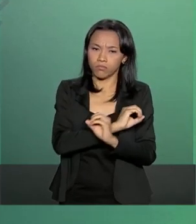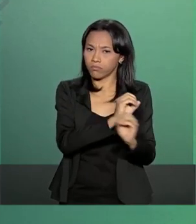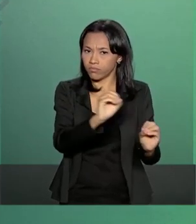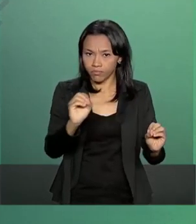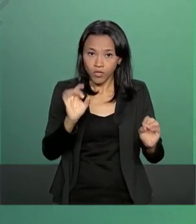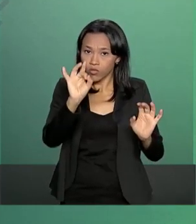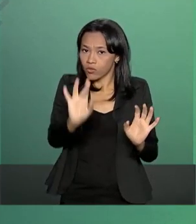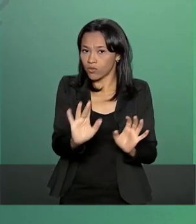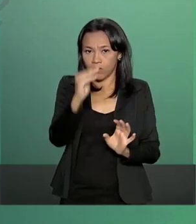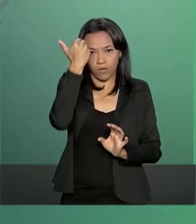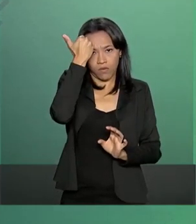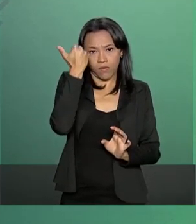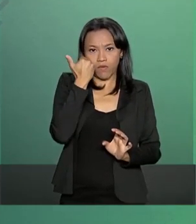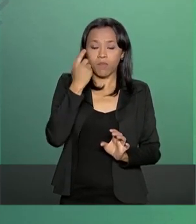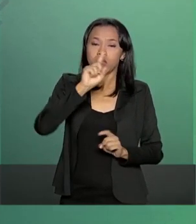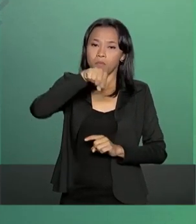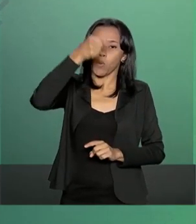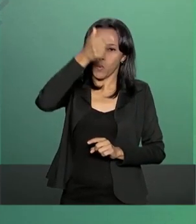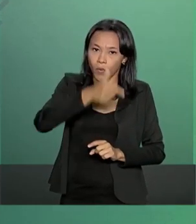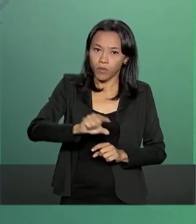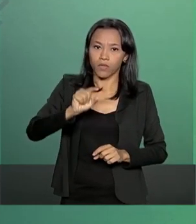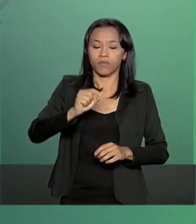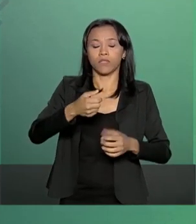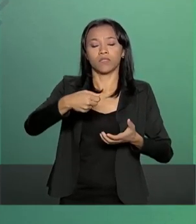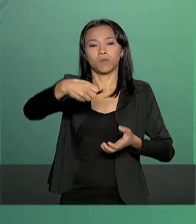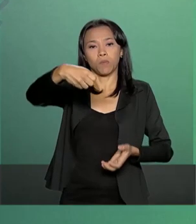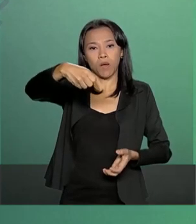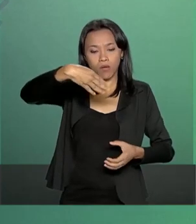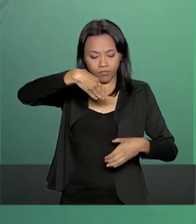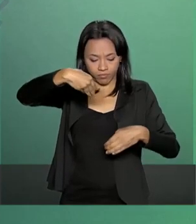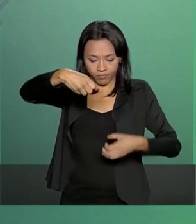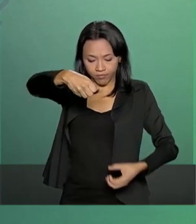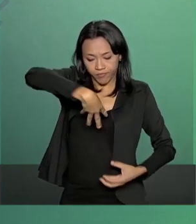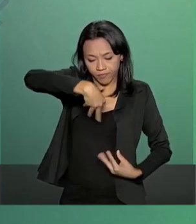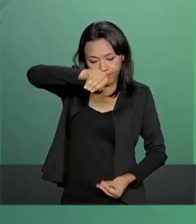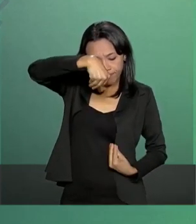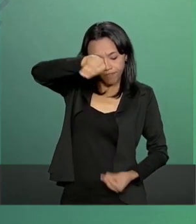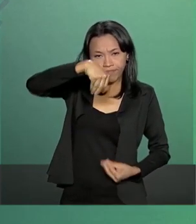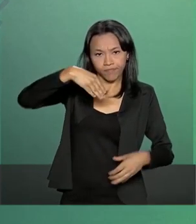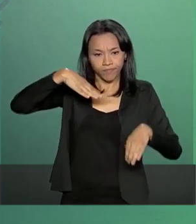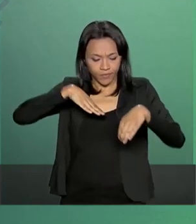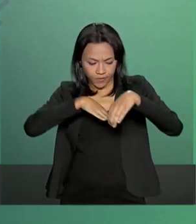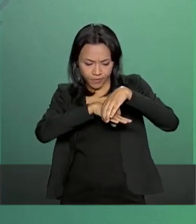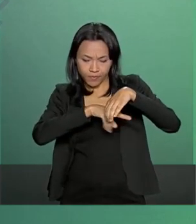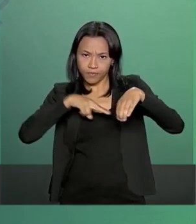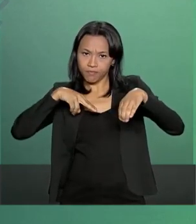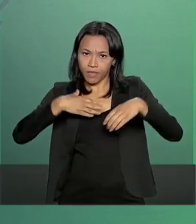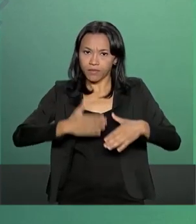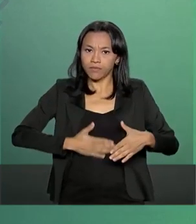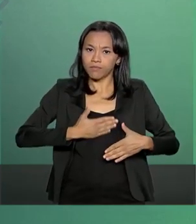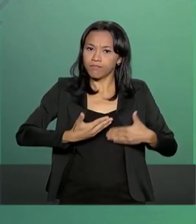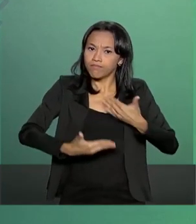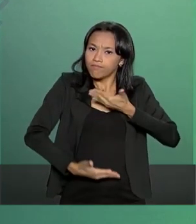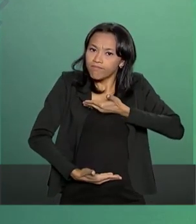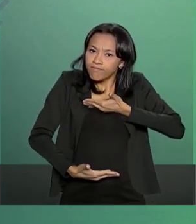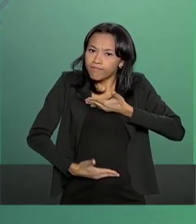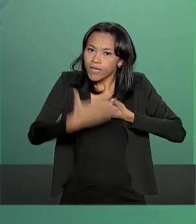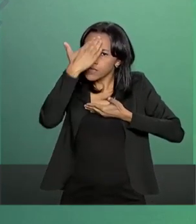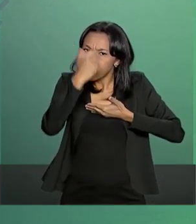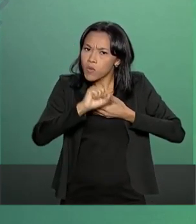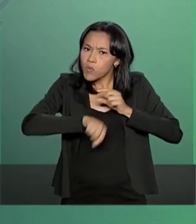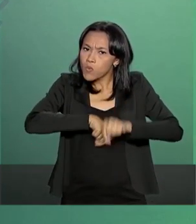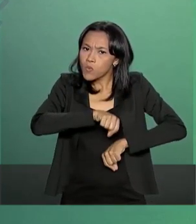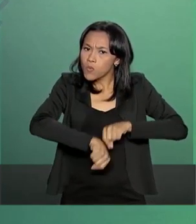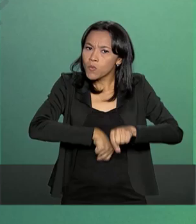sendo submetido à tomografia de tórax e abdômen, que evidenciou boa evolução